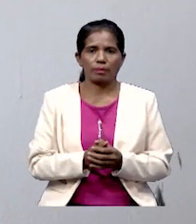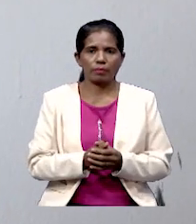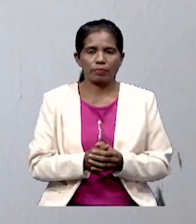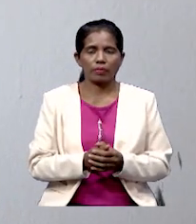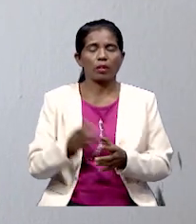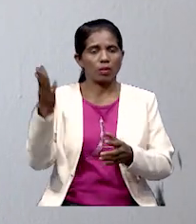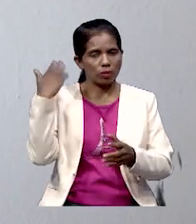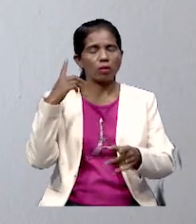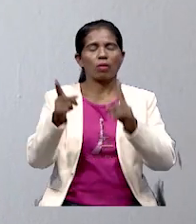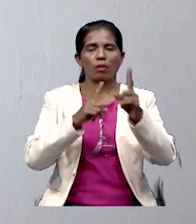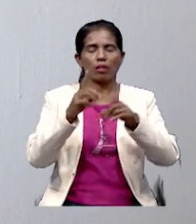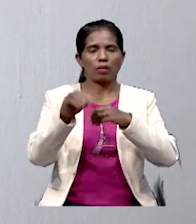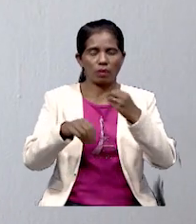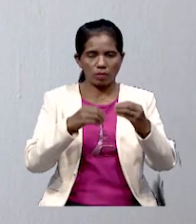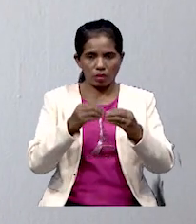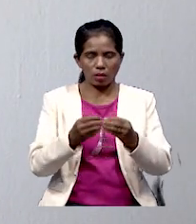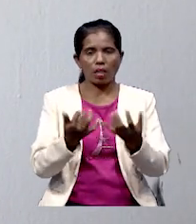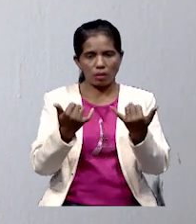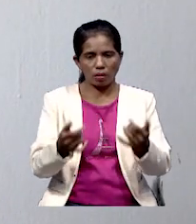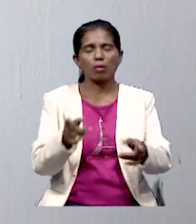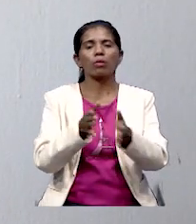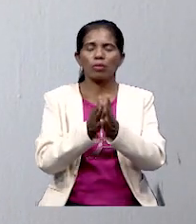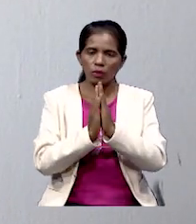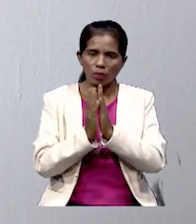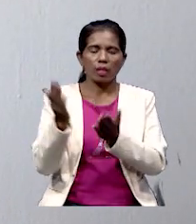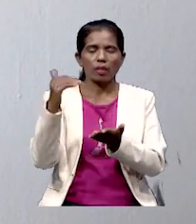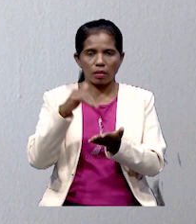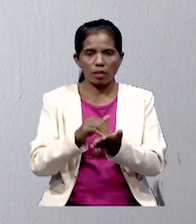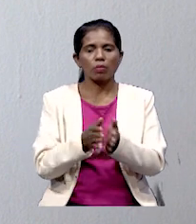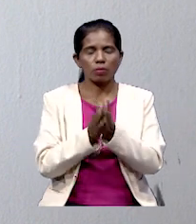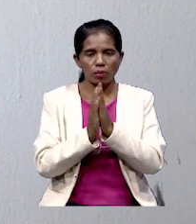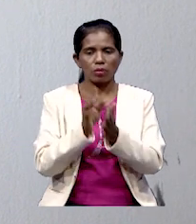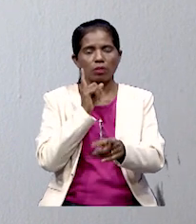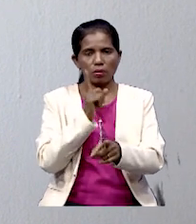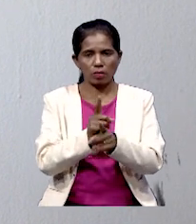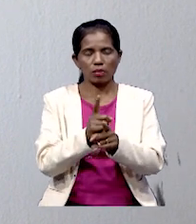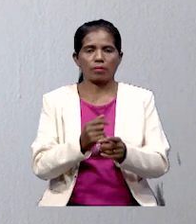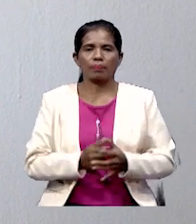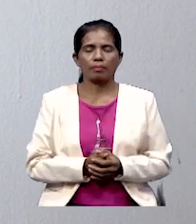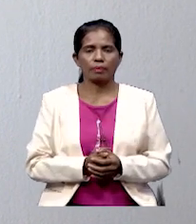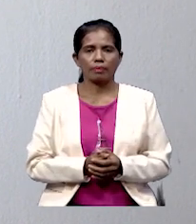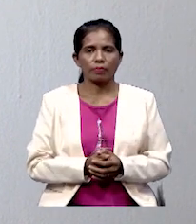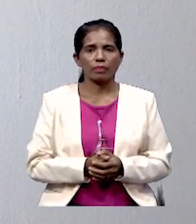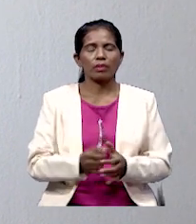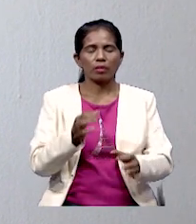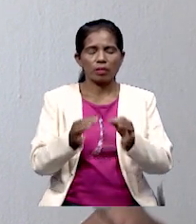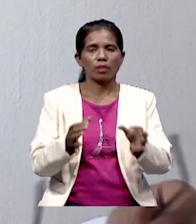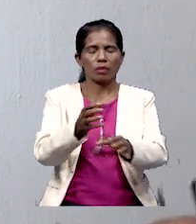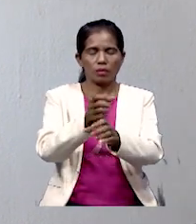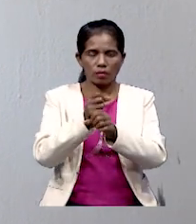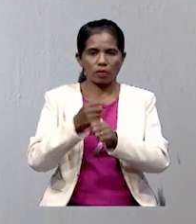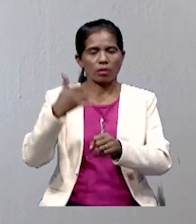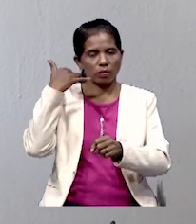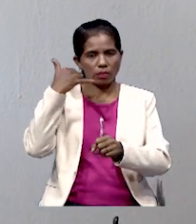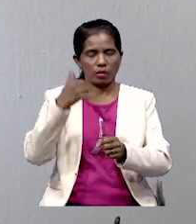berbere koletiona ohin ia mai confirma ni mai confirma parece se nia nia foto de telefone kari